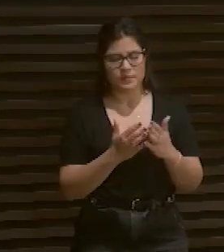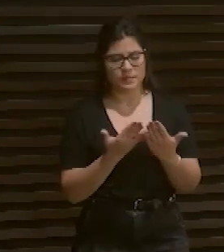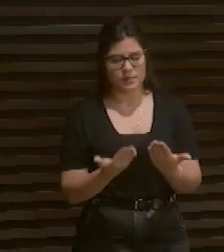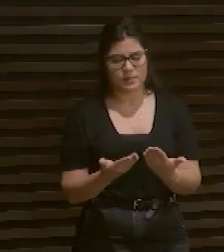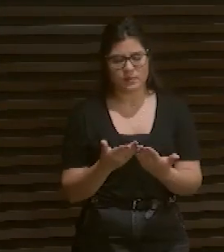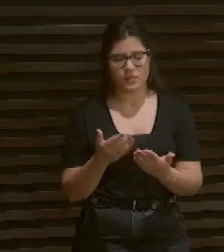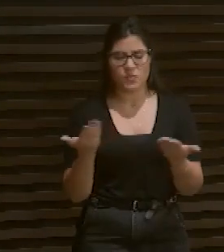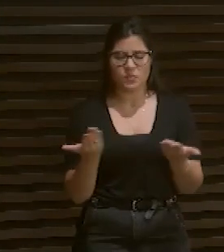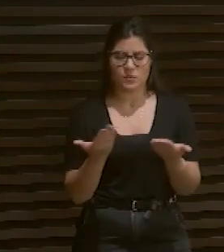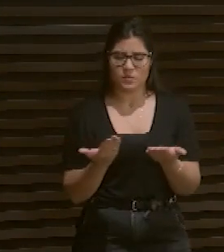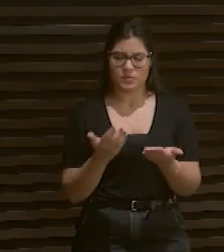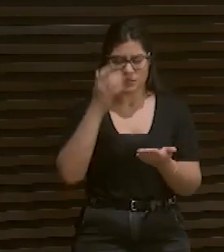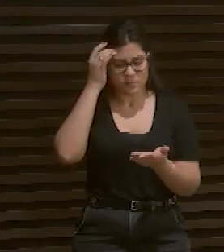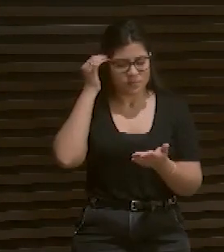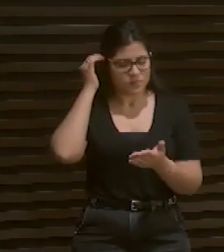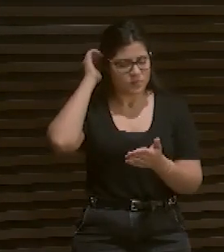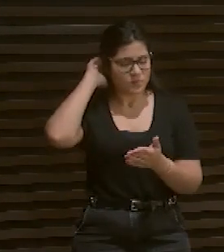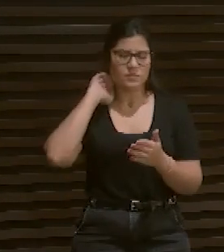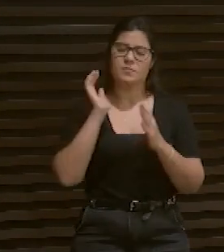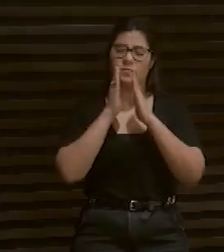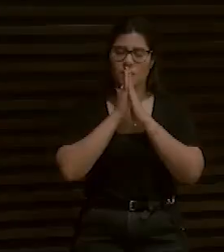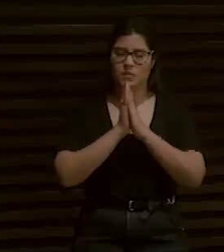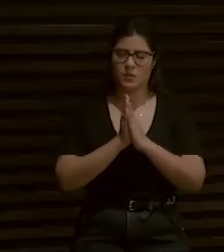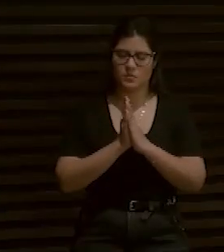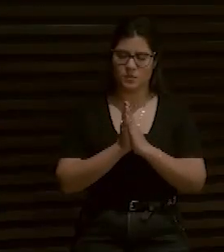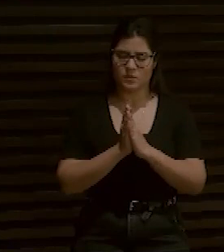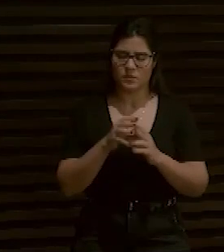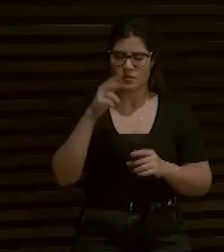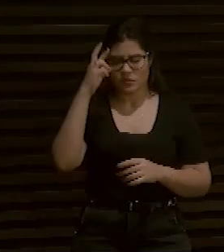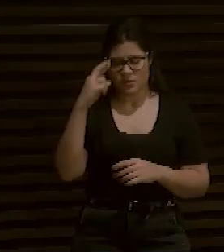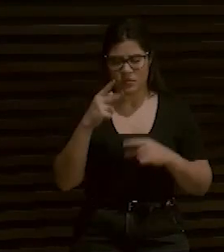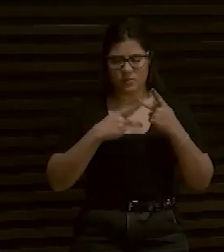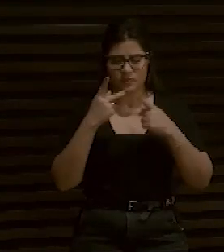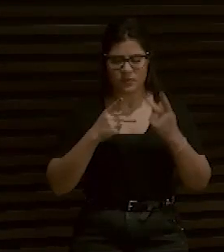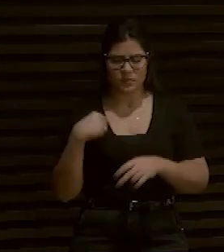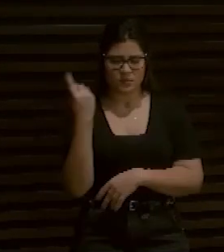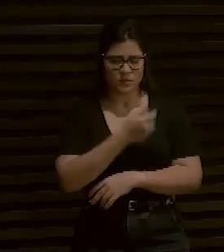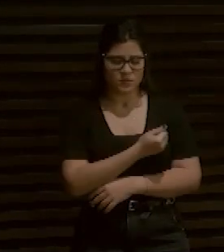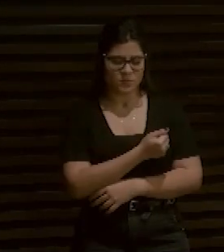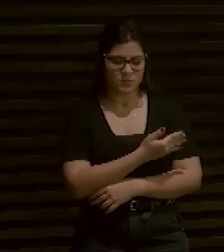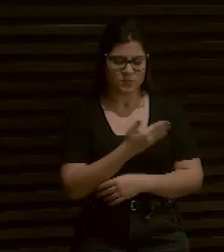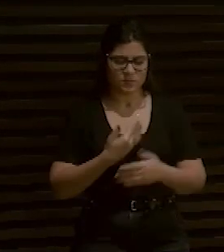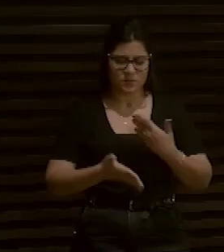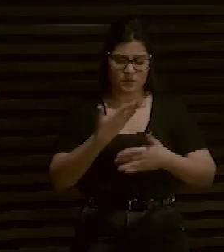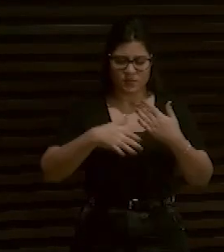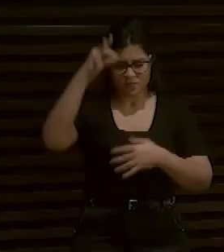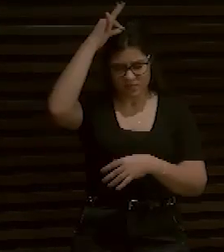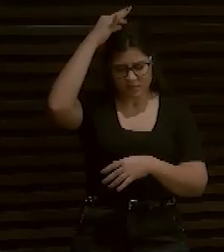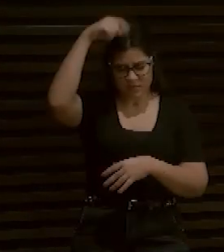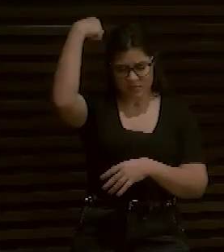Nós, nessa manhã, mais uma vez oramos a Ti, pedindo para que o Senhor fale aos nossos corações pelo Teu Espírito Santo. Pai, Tu sabes